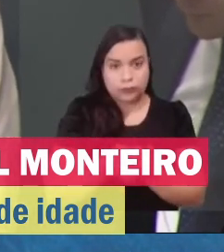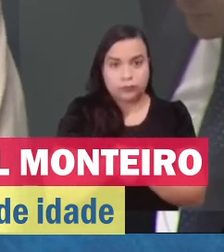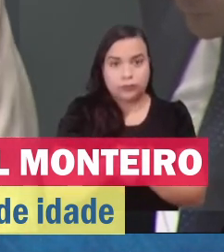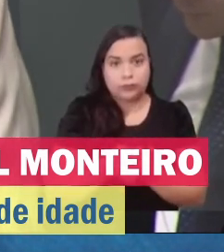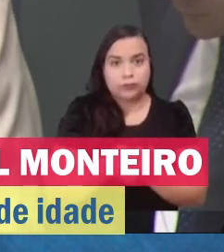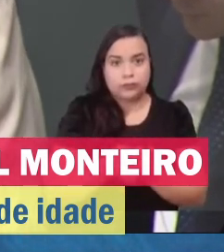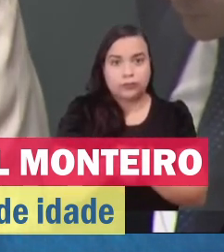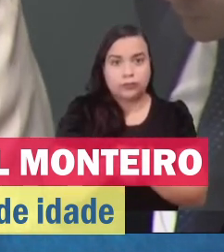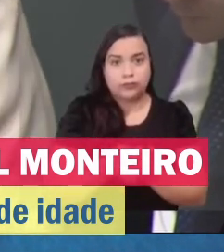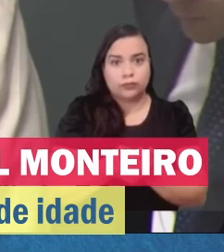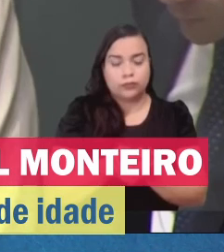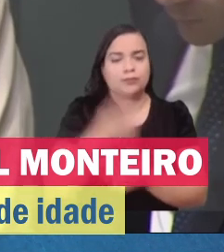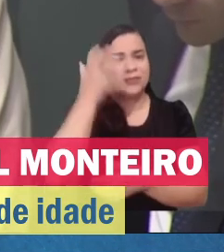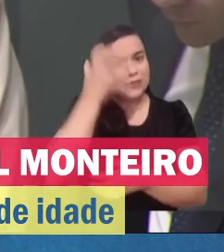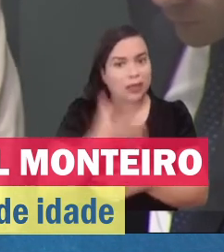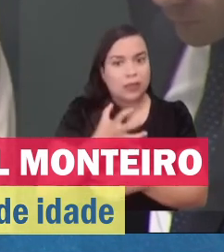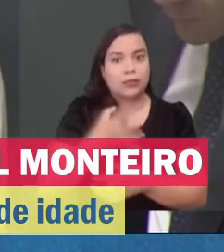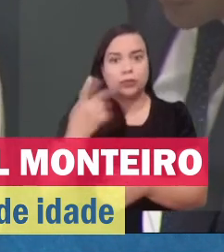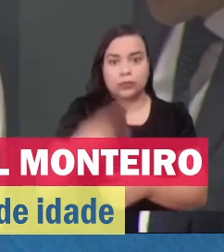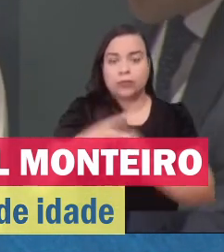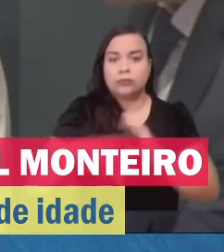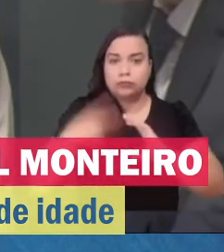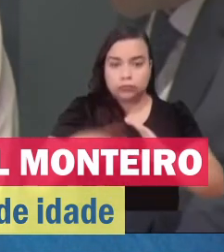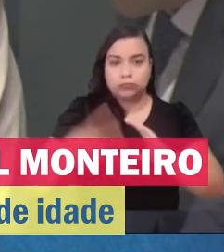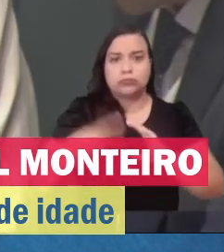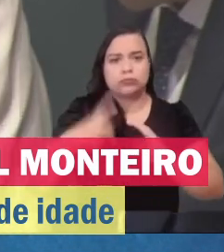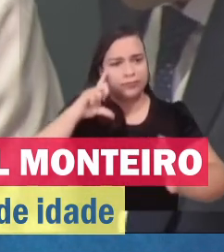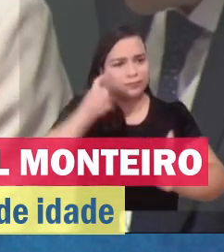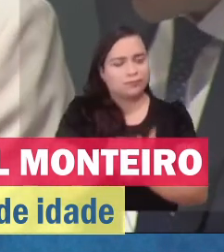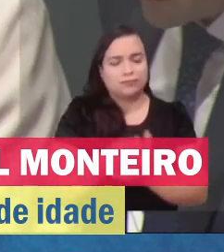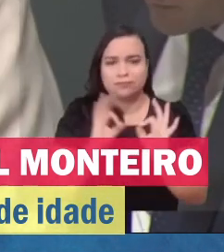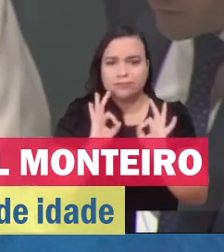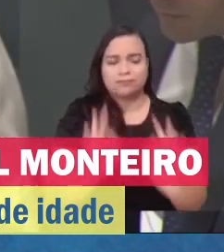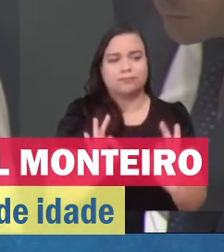muito séria para esta casa, muito decisiva,